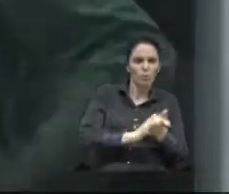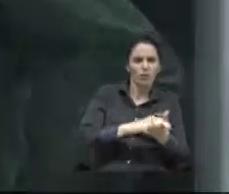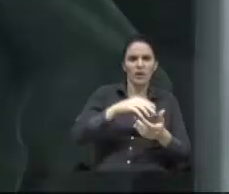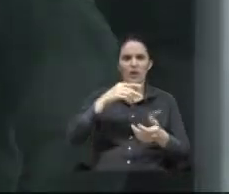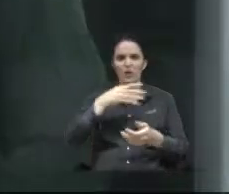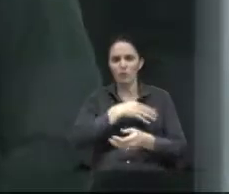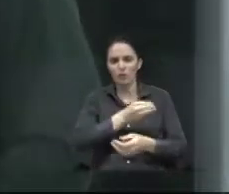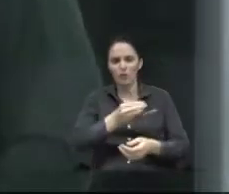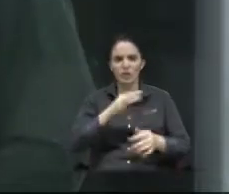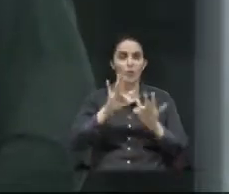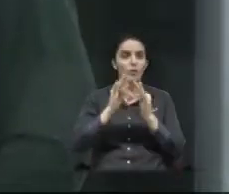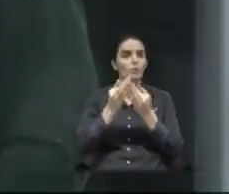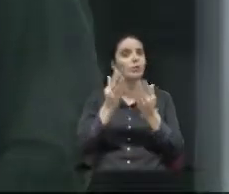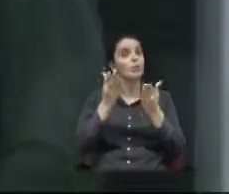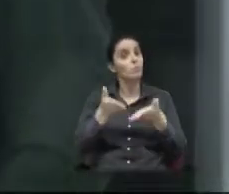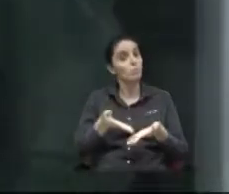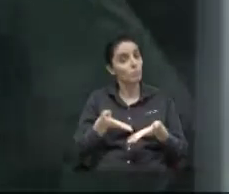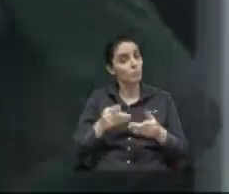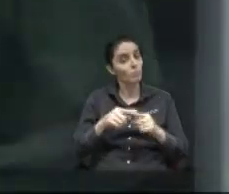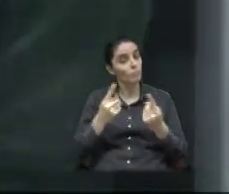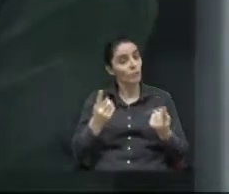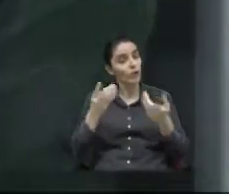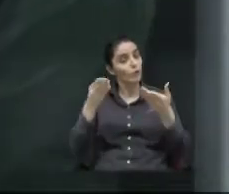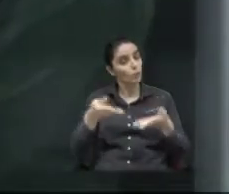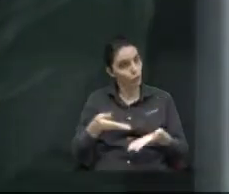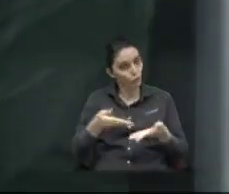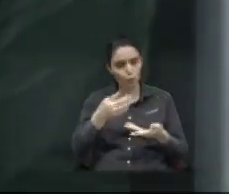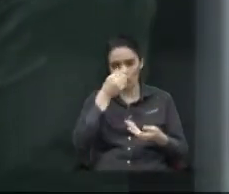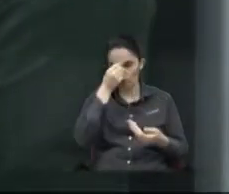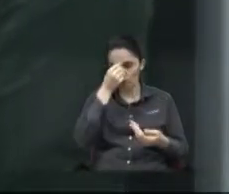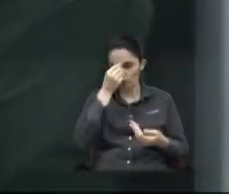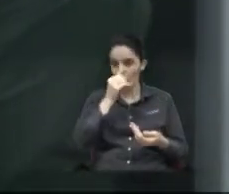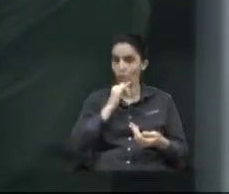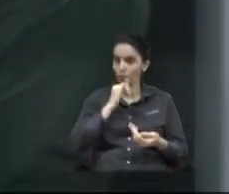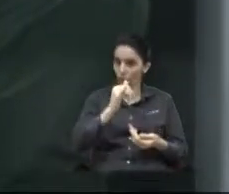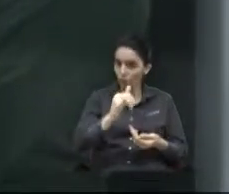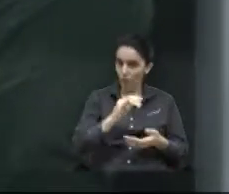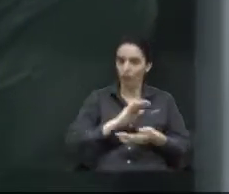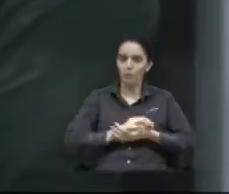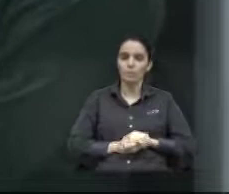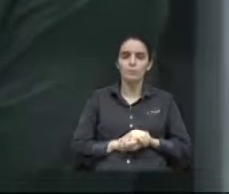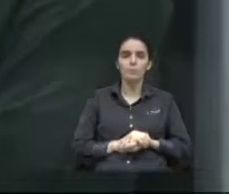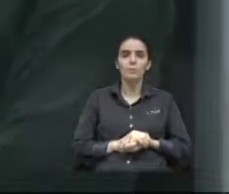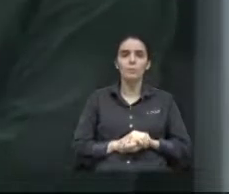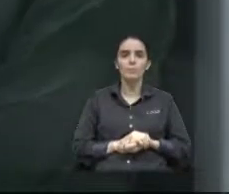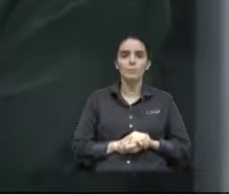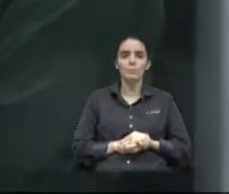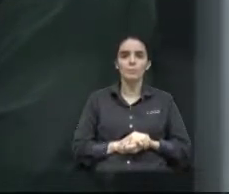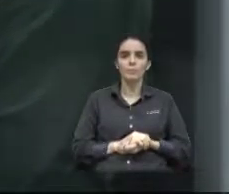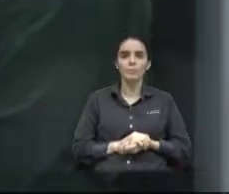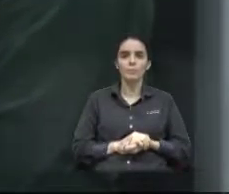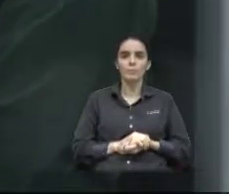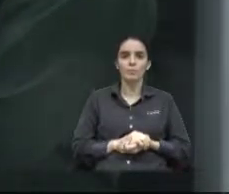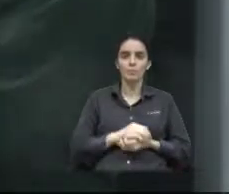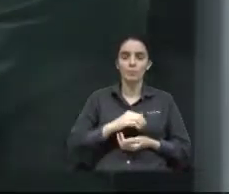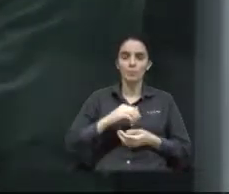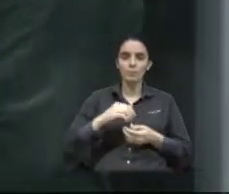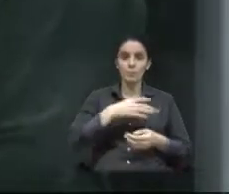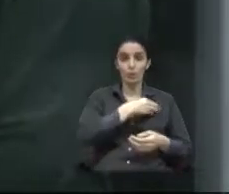ao público, para dizer o que aconteceu na história da minha família. Meu filho, com 10